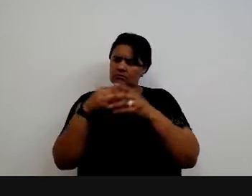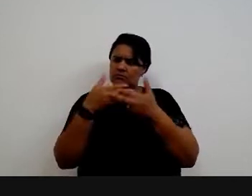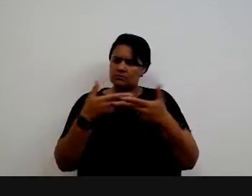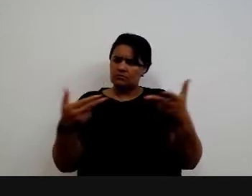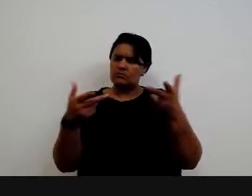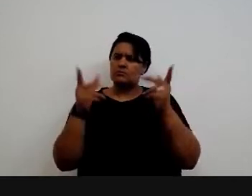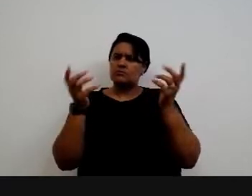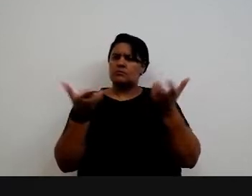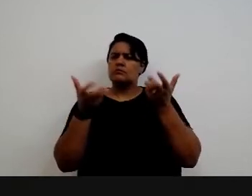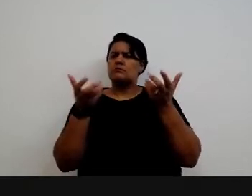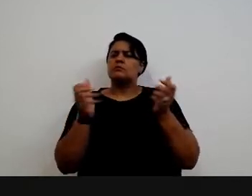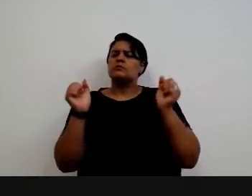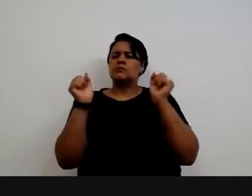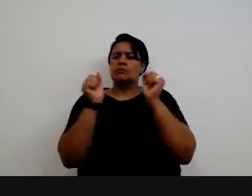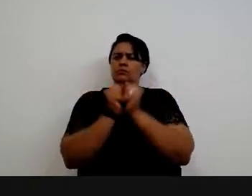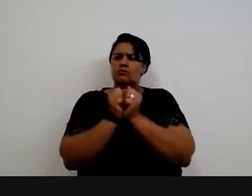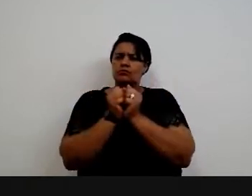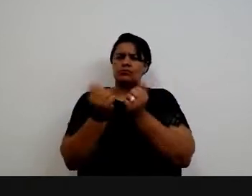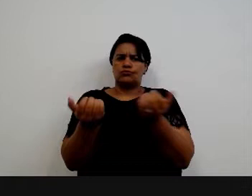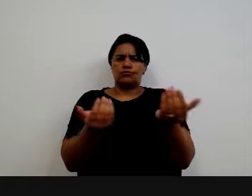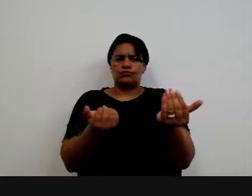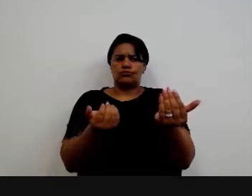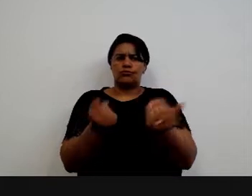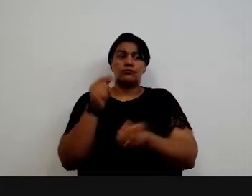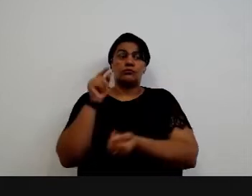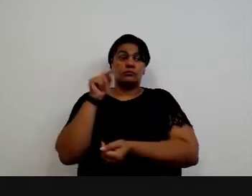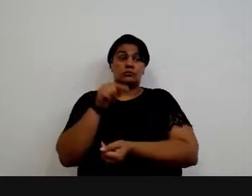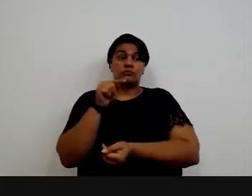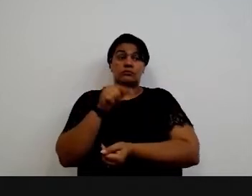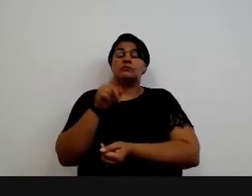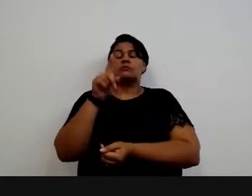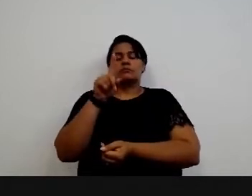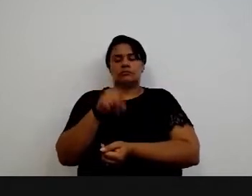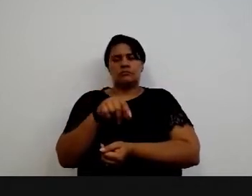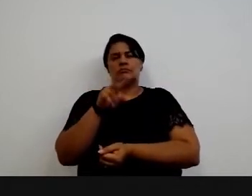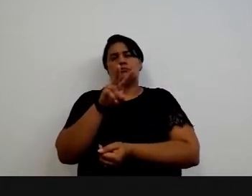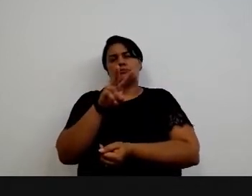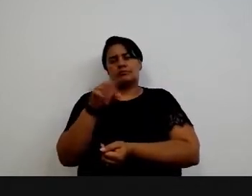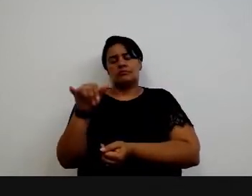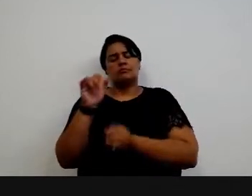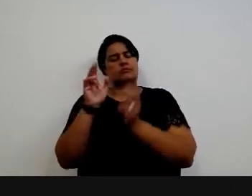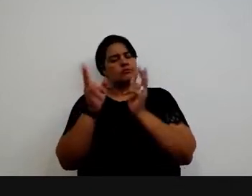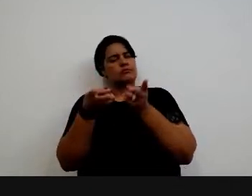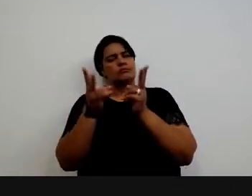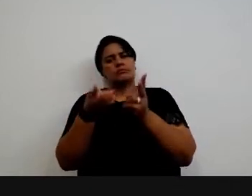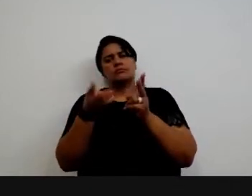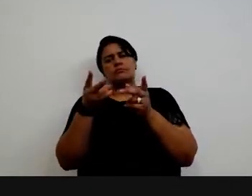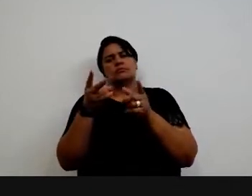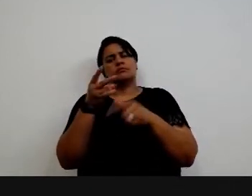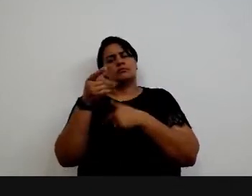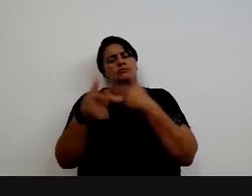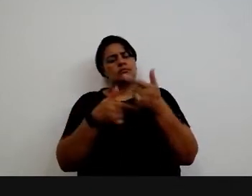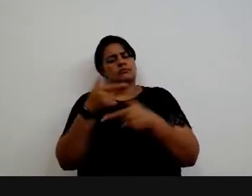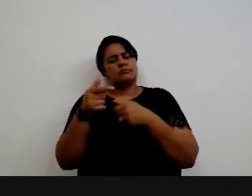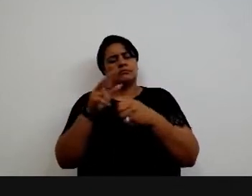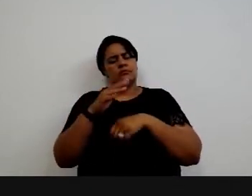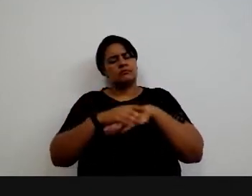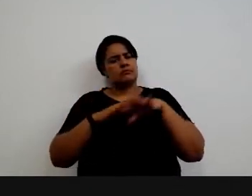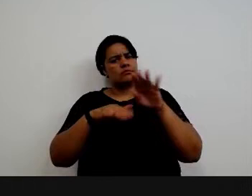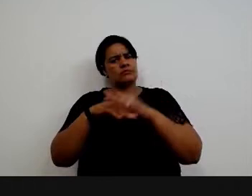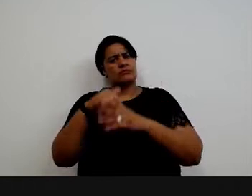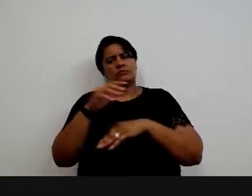agir junto à juventude, esse parlamento, certamente ele vai legislar com mais competência, ele